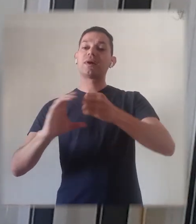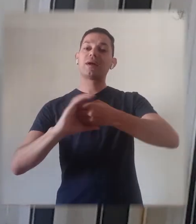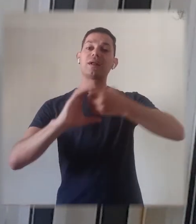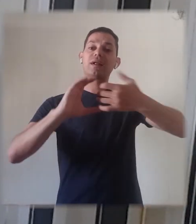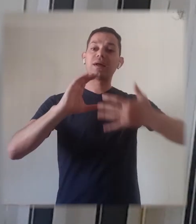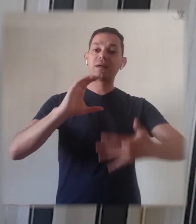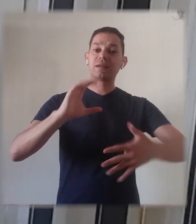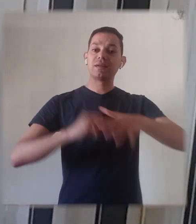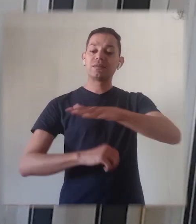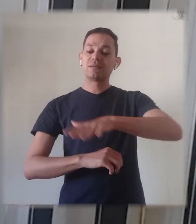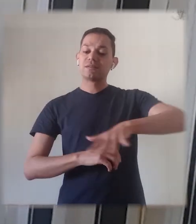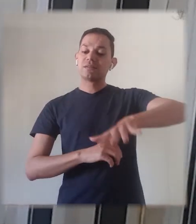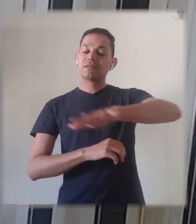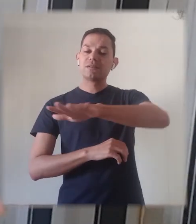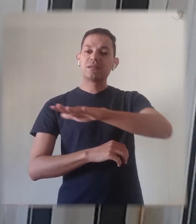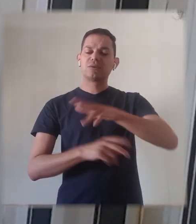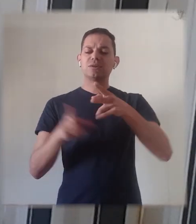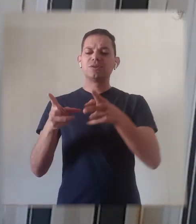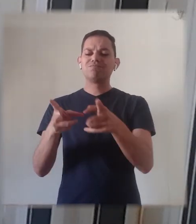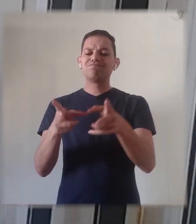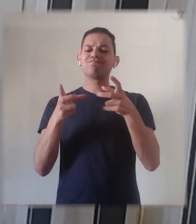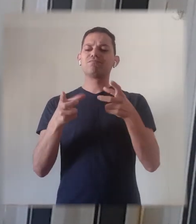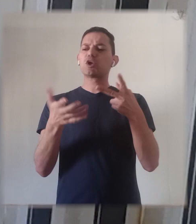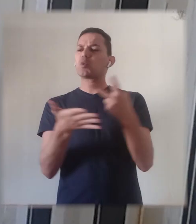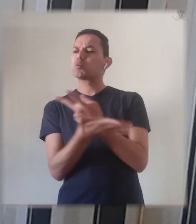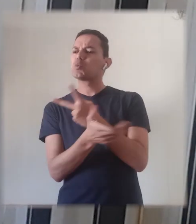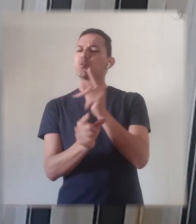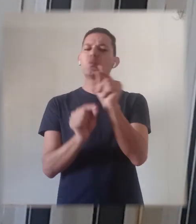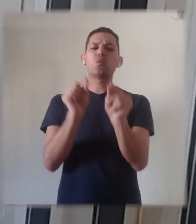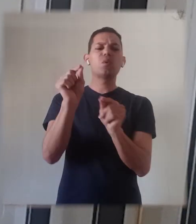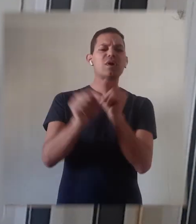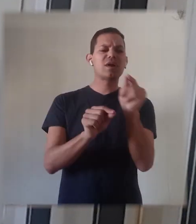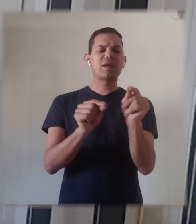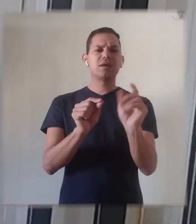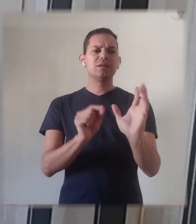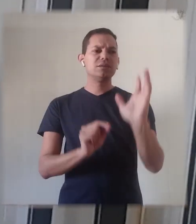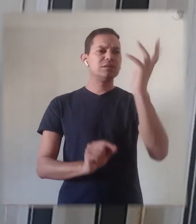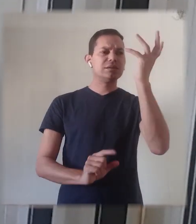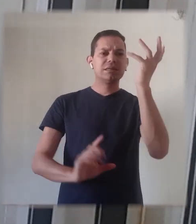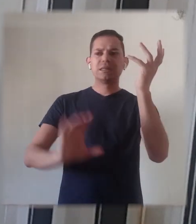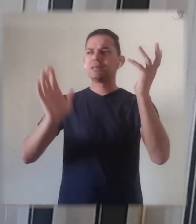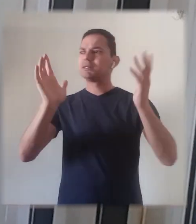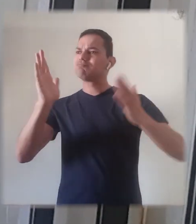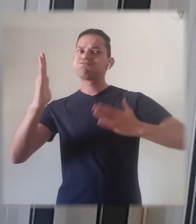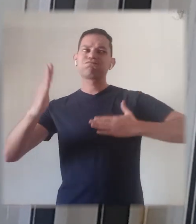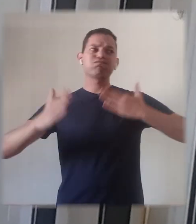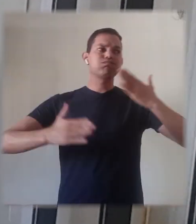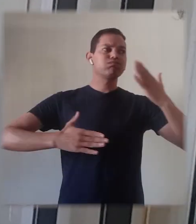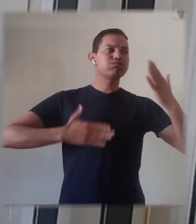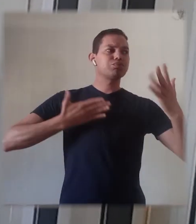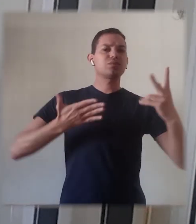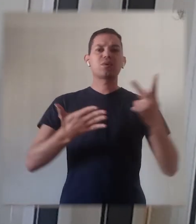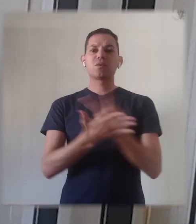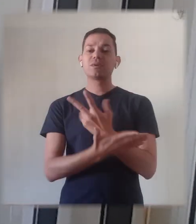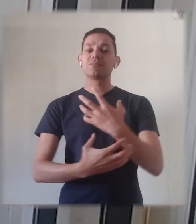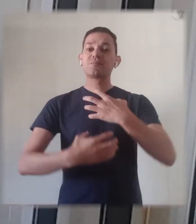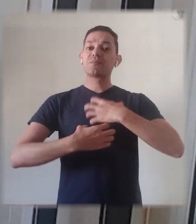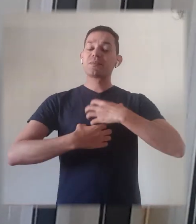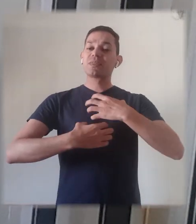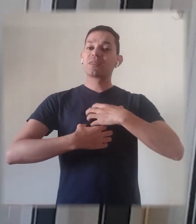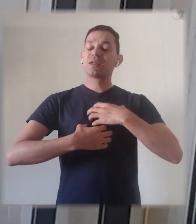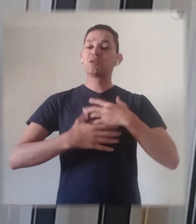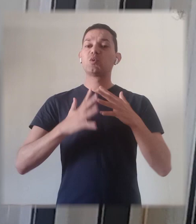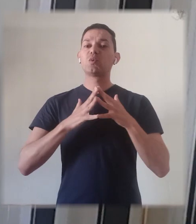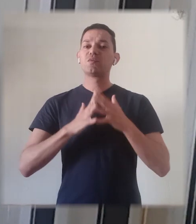se caracteriza como um contexto de assimilação, tá? Essa assimilação dos eventos acaba propiciando o aparecimento